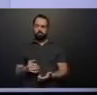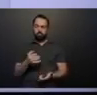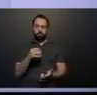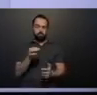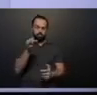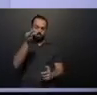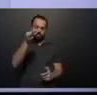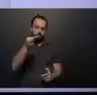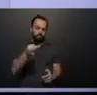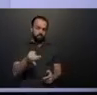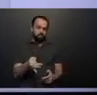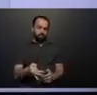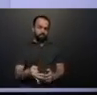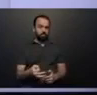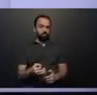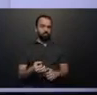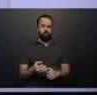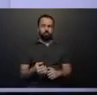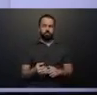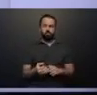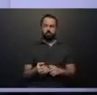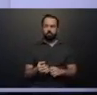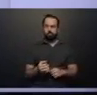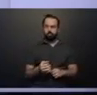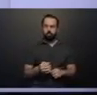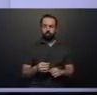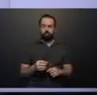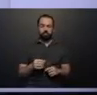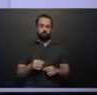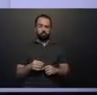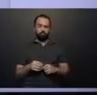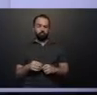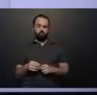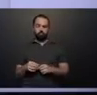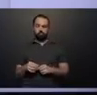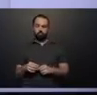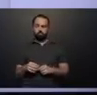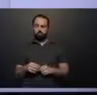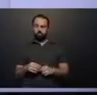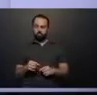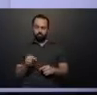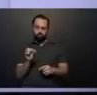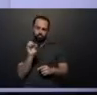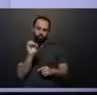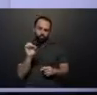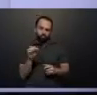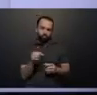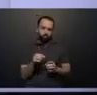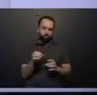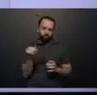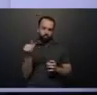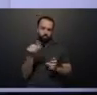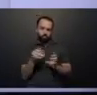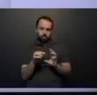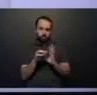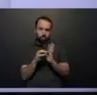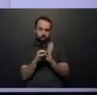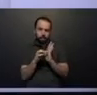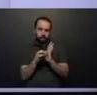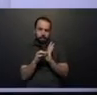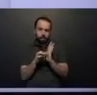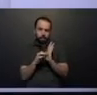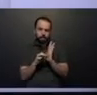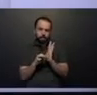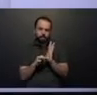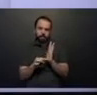tubo fino de vidro, bem delicado, né, com uma graduação muito fina, ele tem as